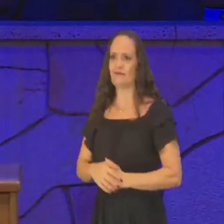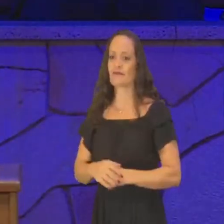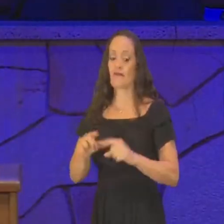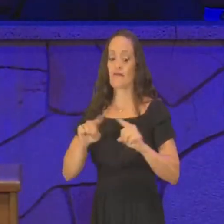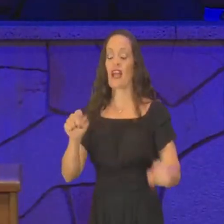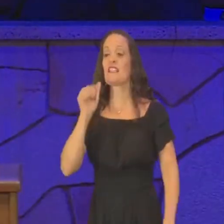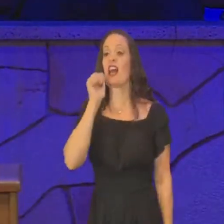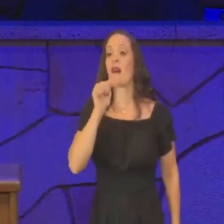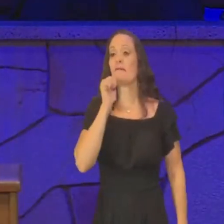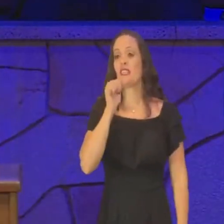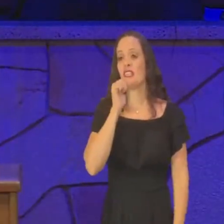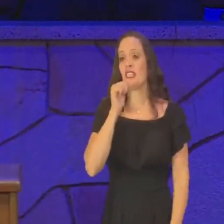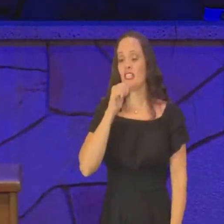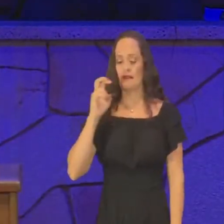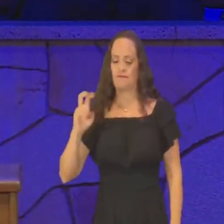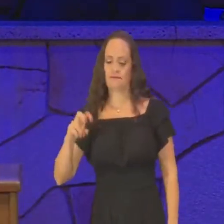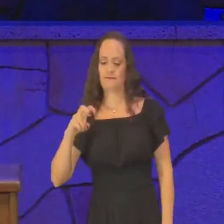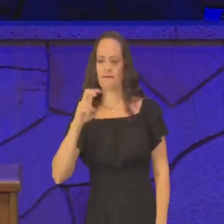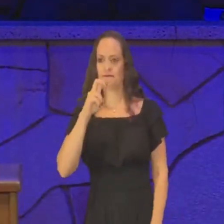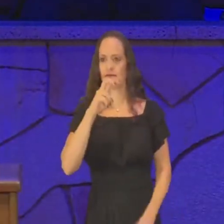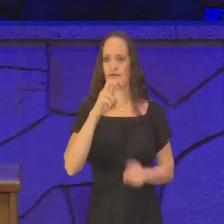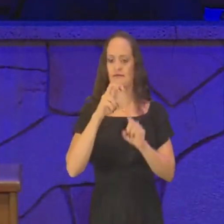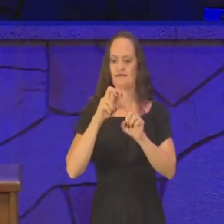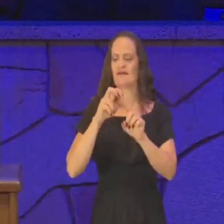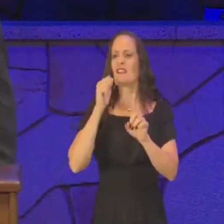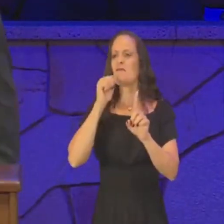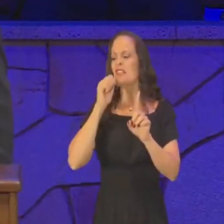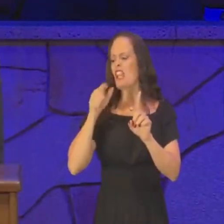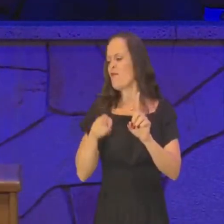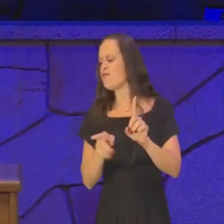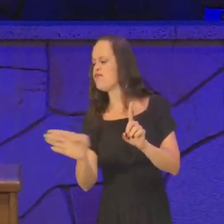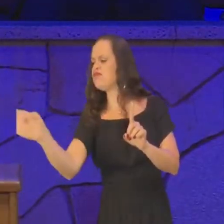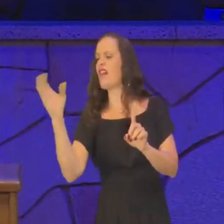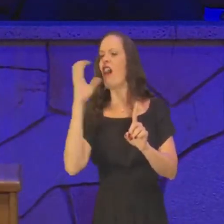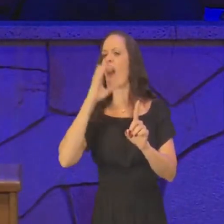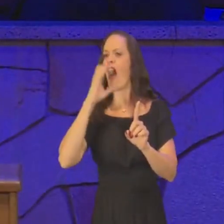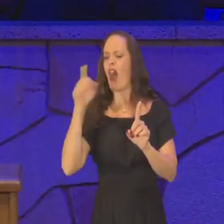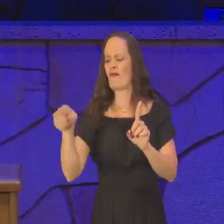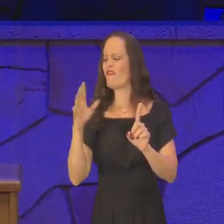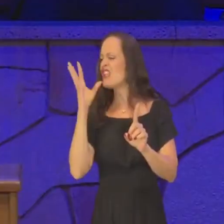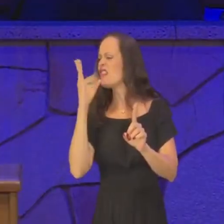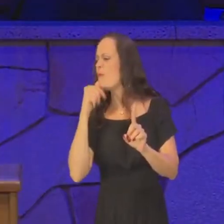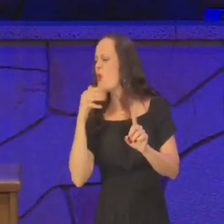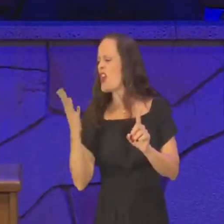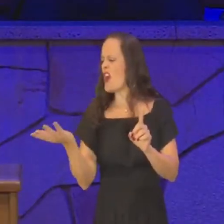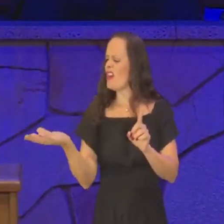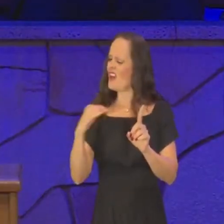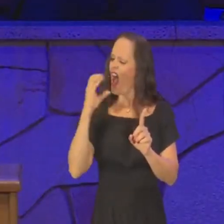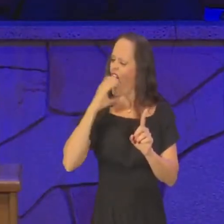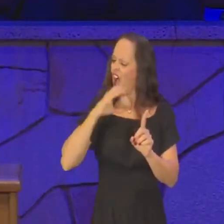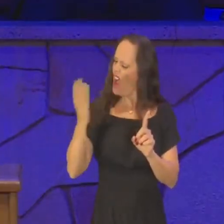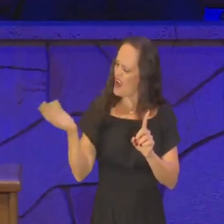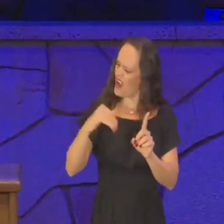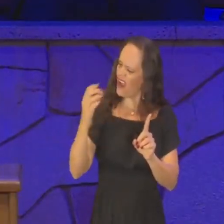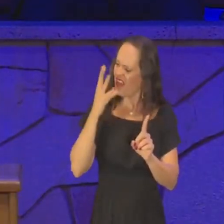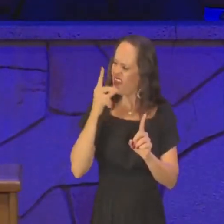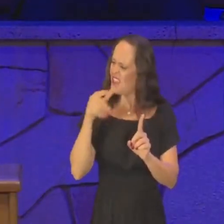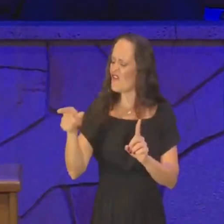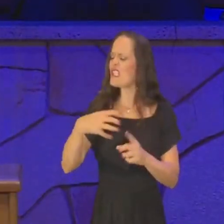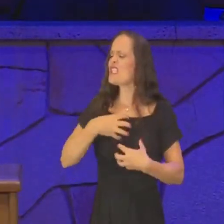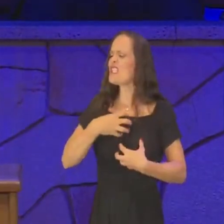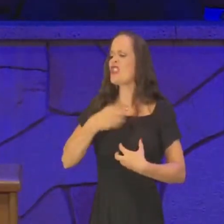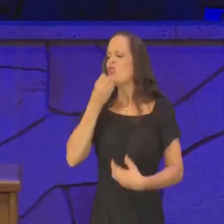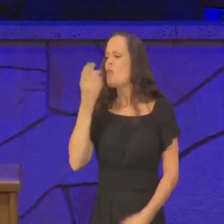rapidamente e chegar no acampamento, disse a ele: olha, como você não consegue andar de forma mais rápida, você não está se sentindo